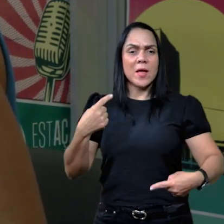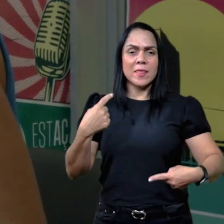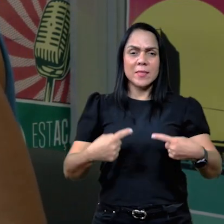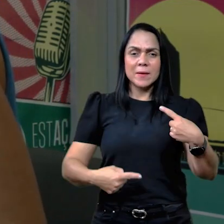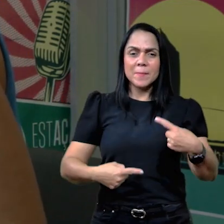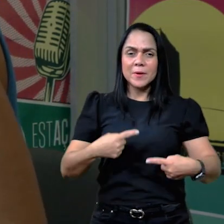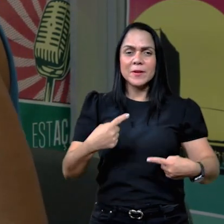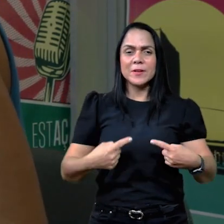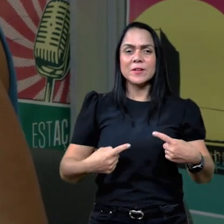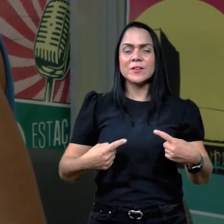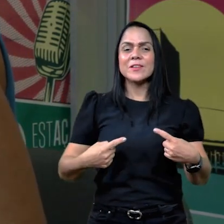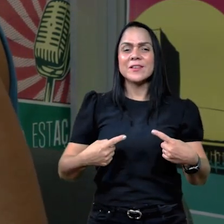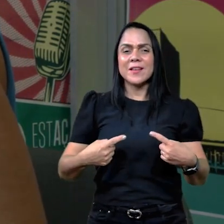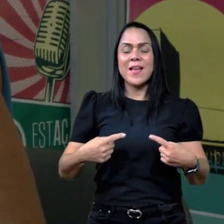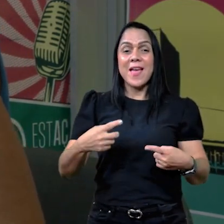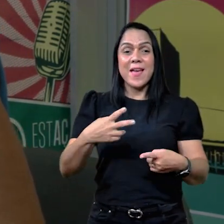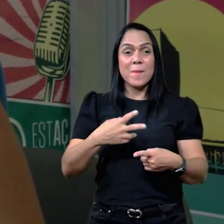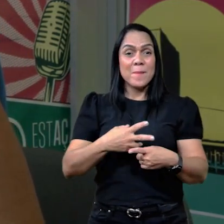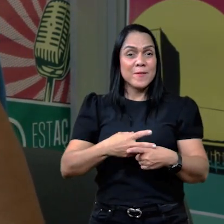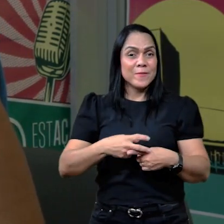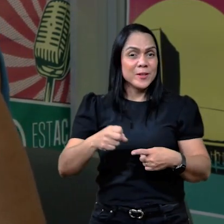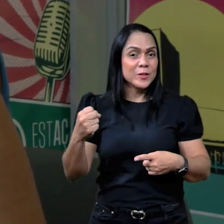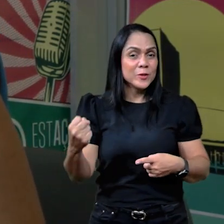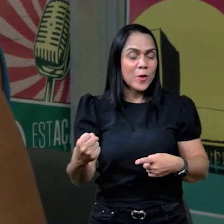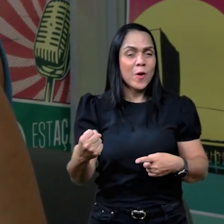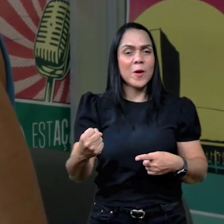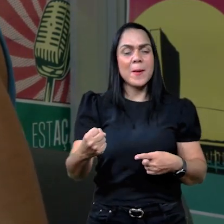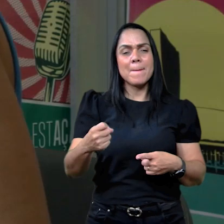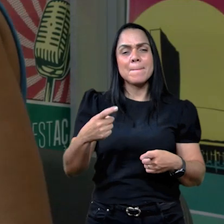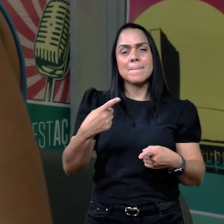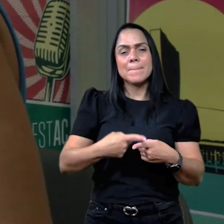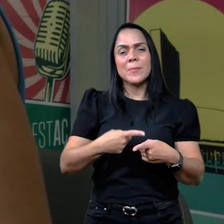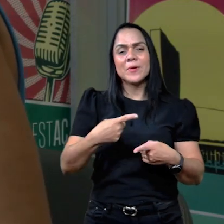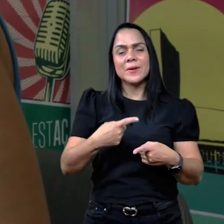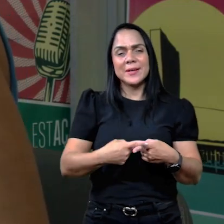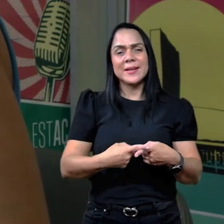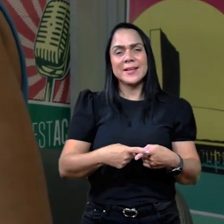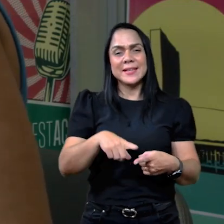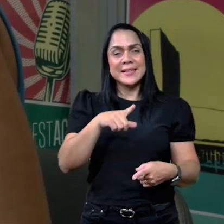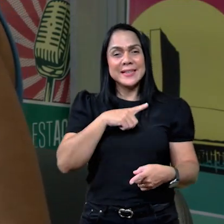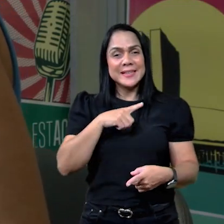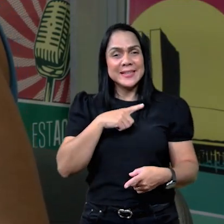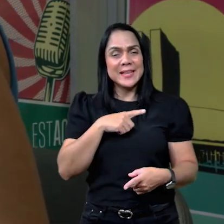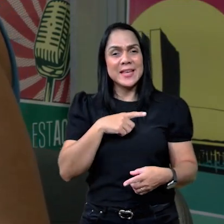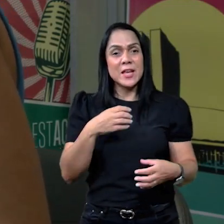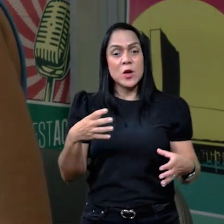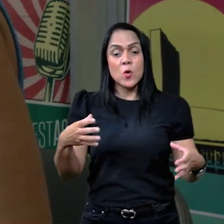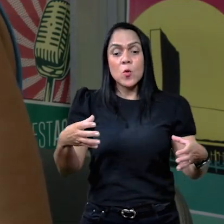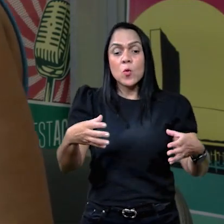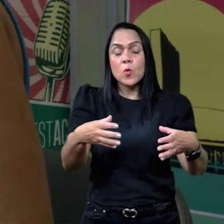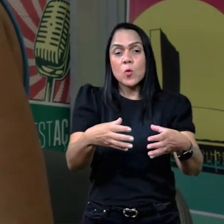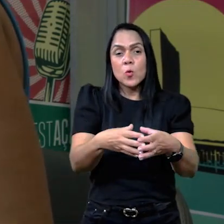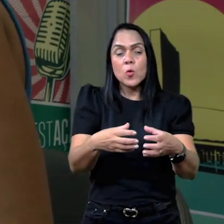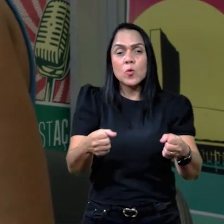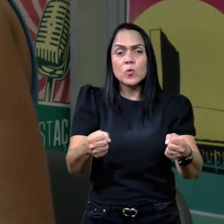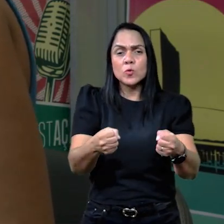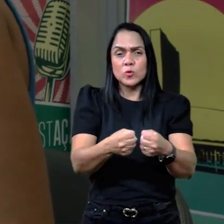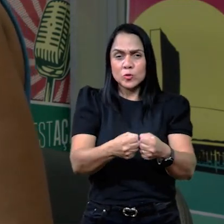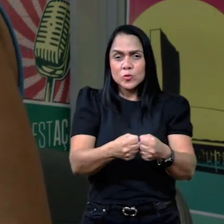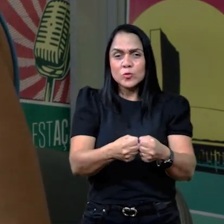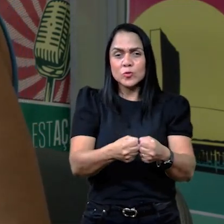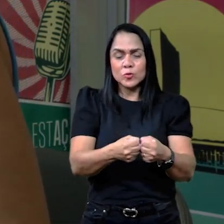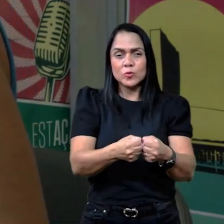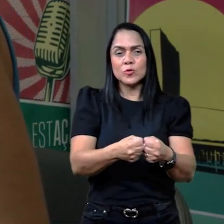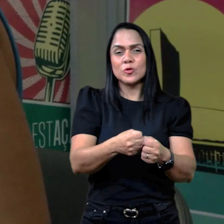ela, para a gente, é uma vitória porque nós somos enxergados a partir da necessidade de ter um conjunto de ações e